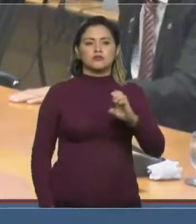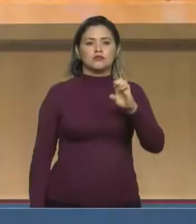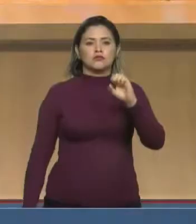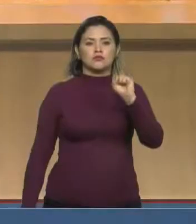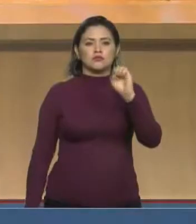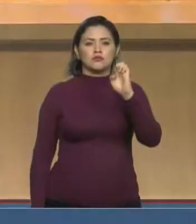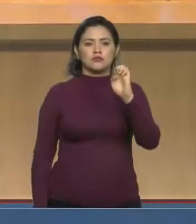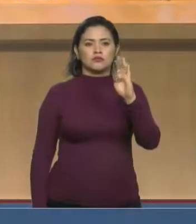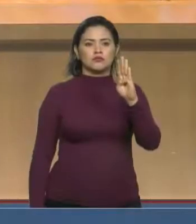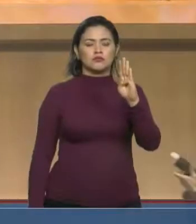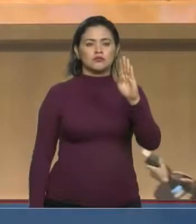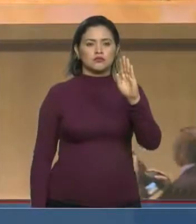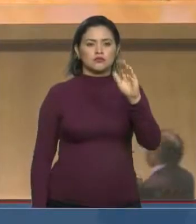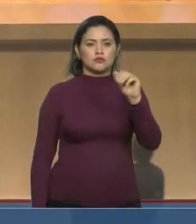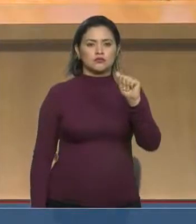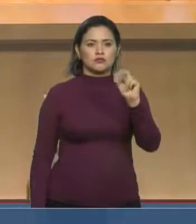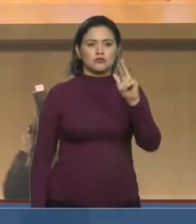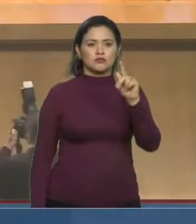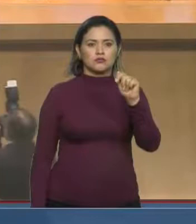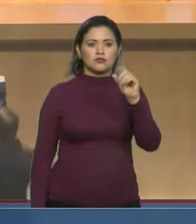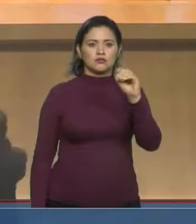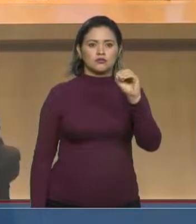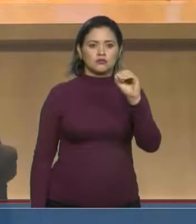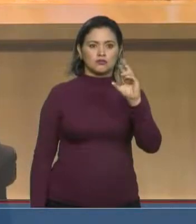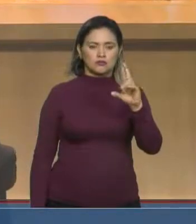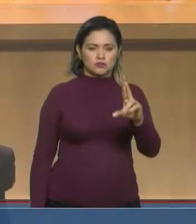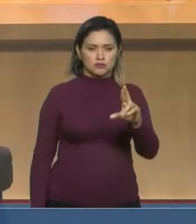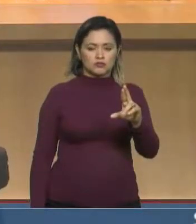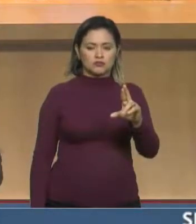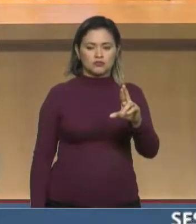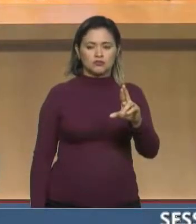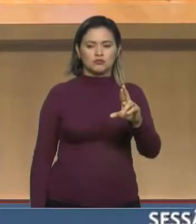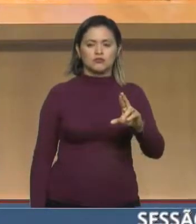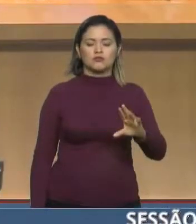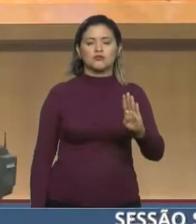Apareceu um dia aqui, desembargador, mas eu já cortei.